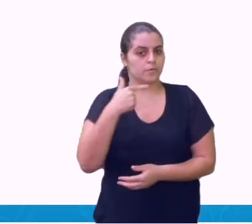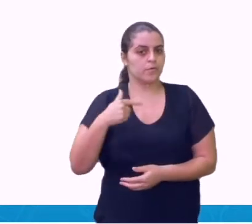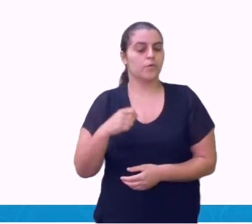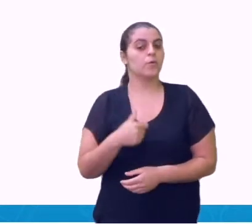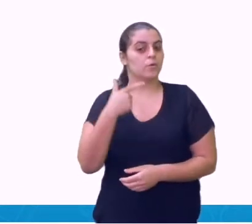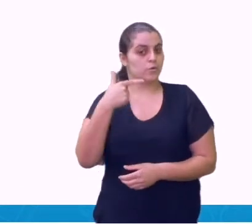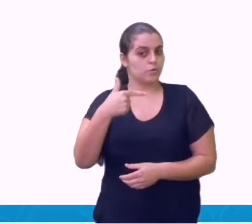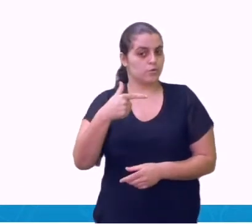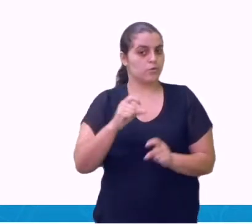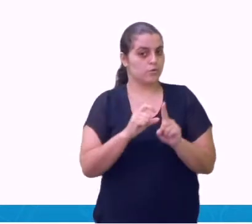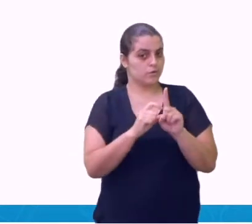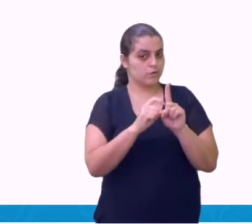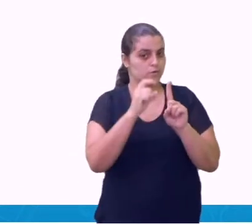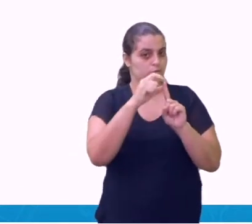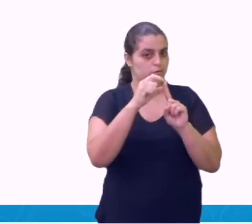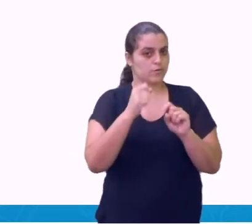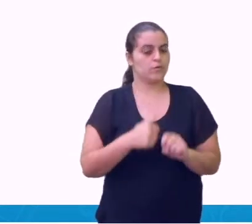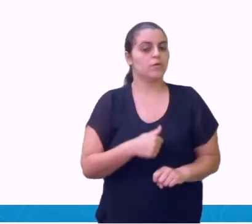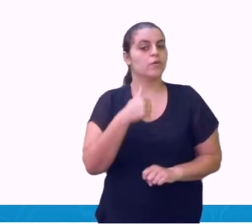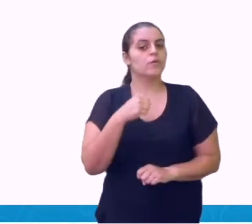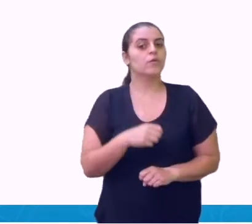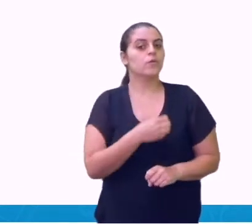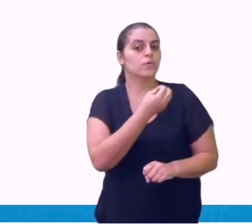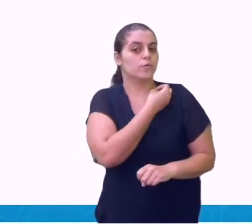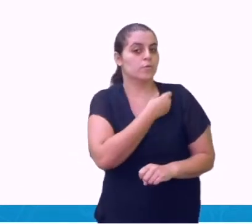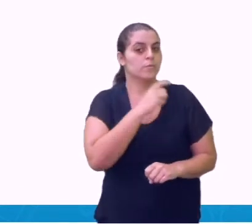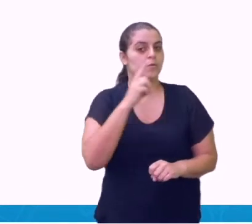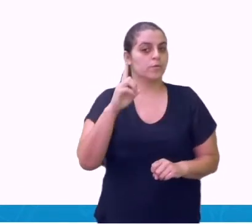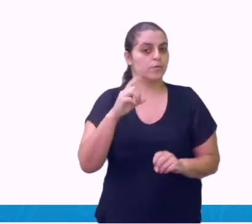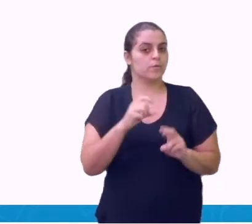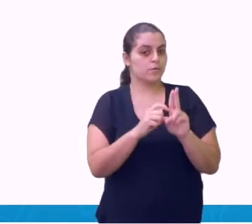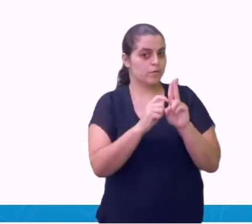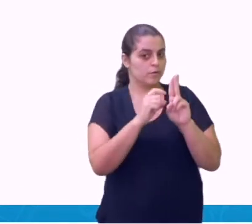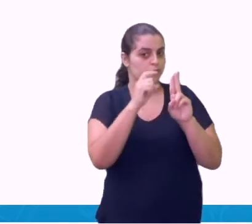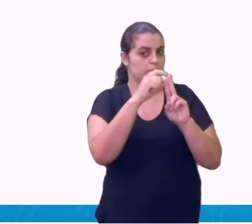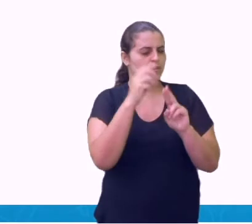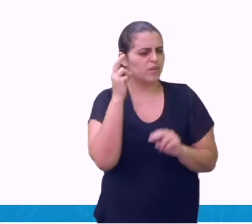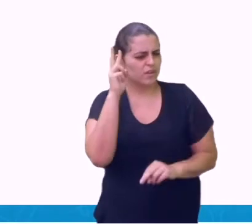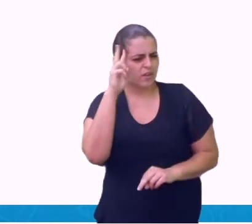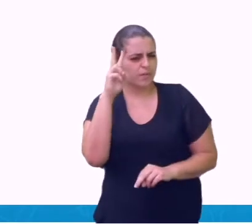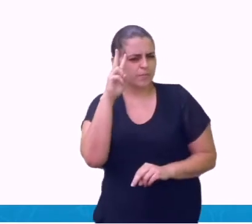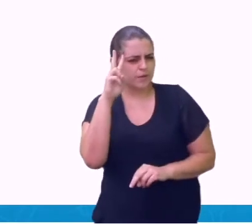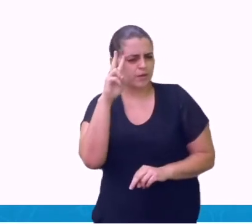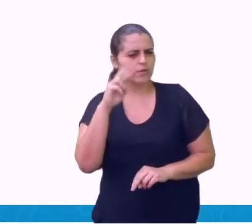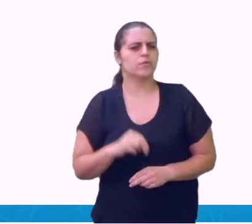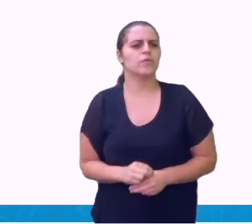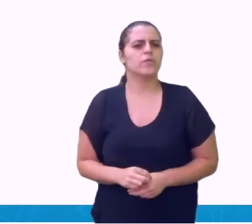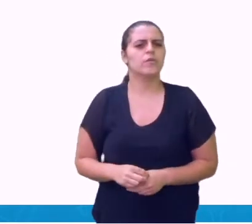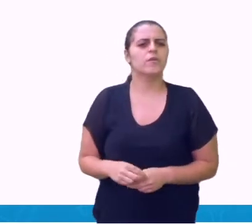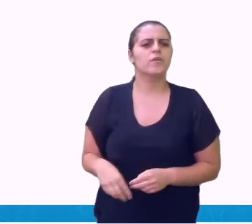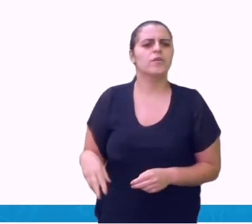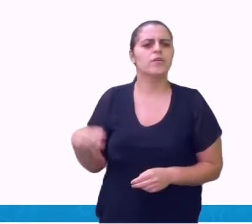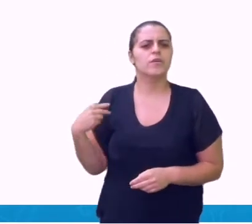na unidade e o 1 fica na dezena. Lembrando que a nossa